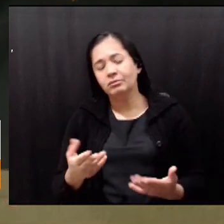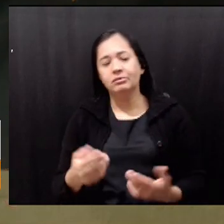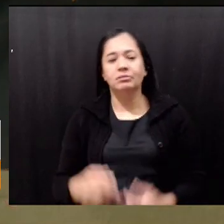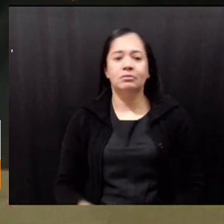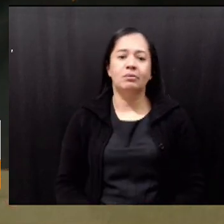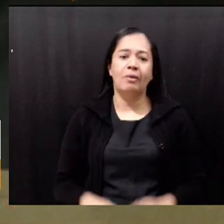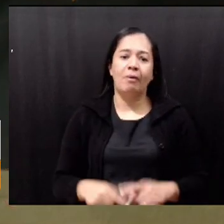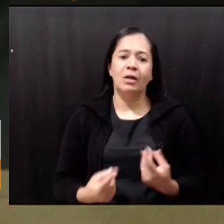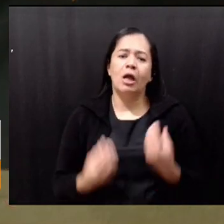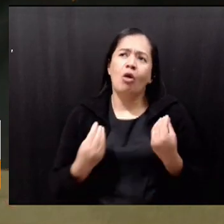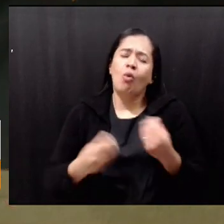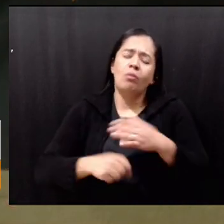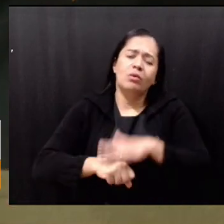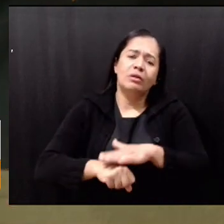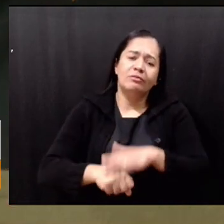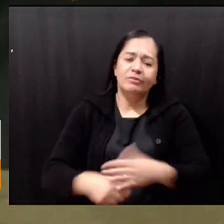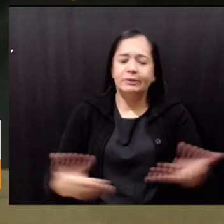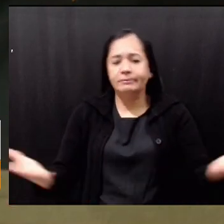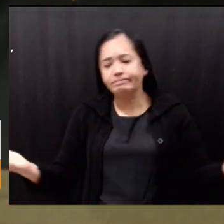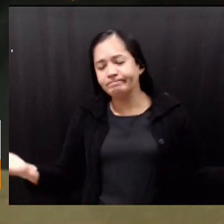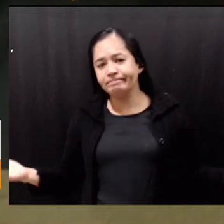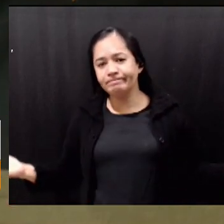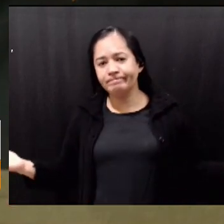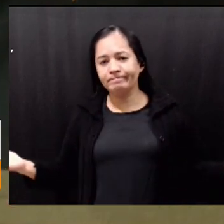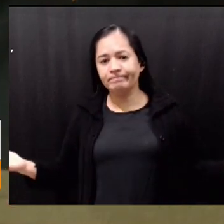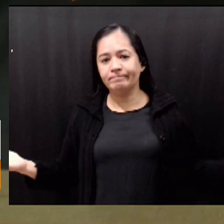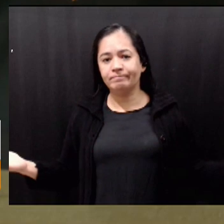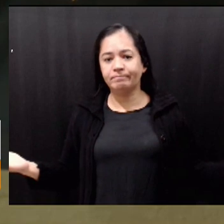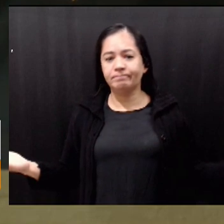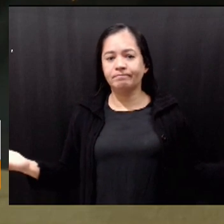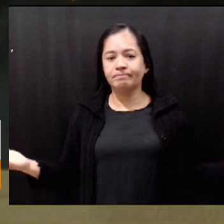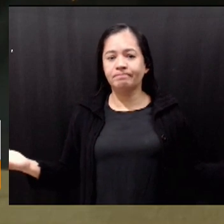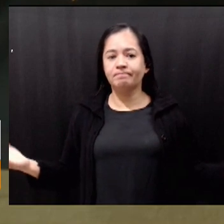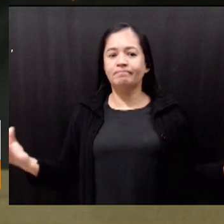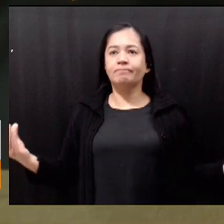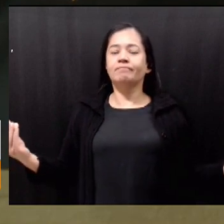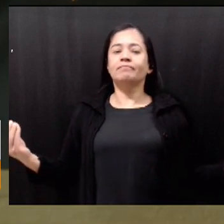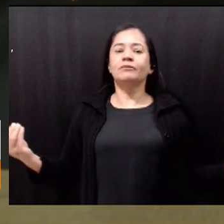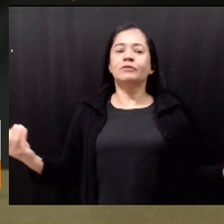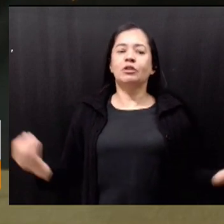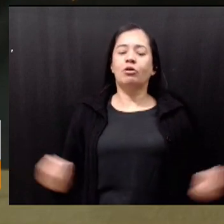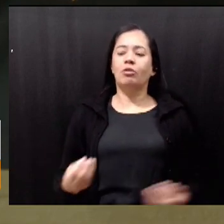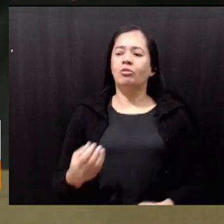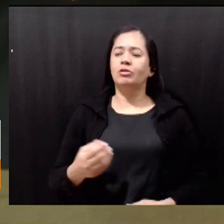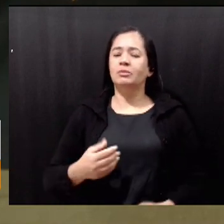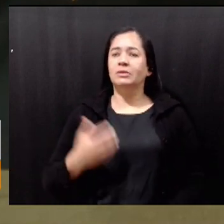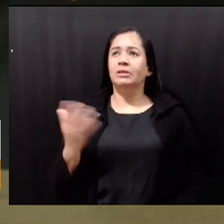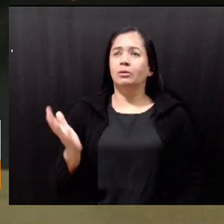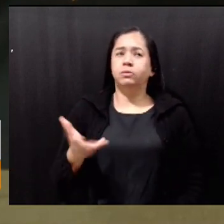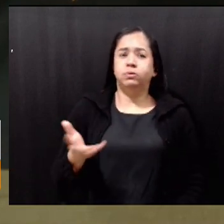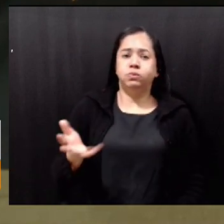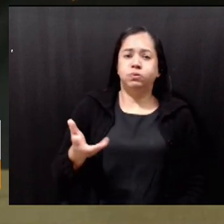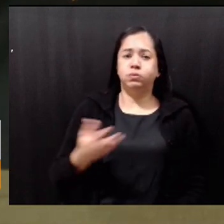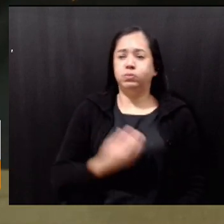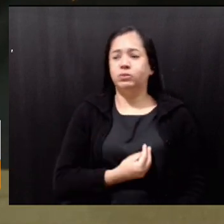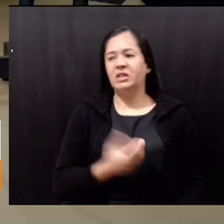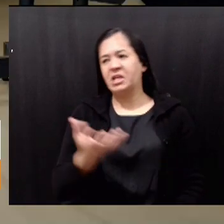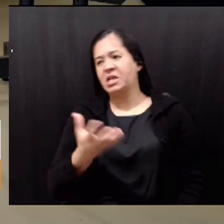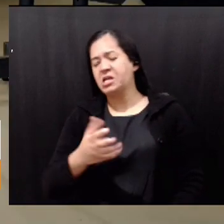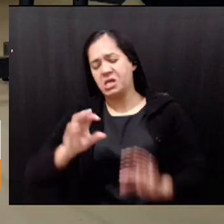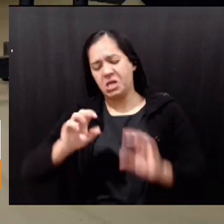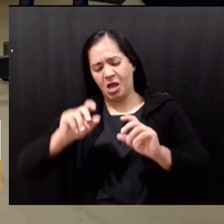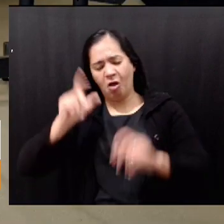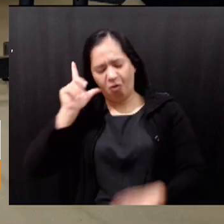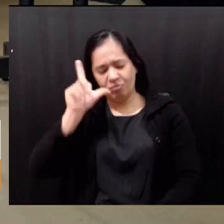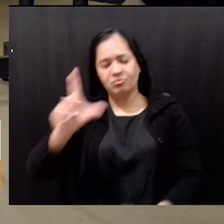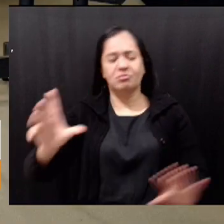faz, né? Até que ponto essa correria aí, ela influencia? Quem quer dar um jeito? O que a gente faz para não sentir